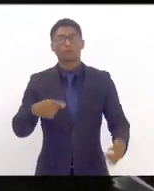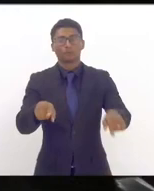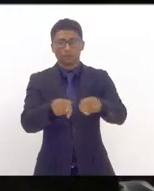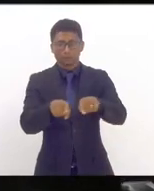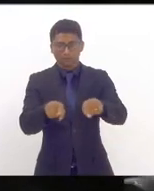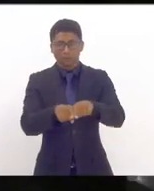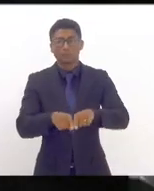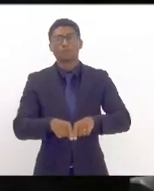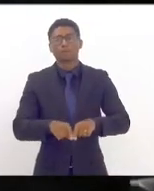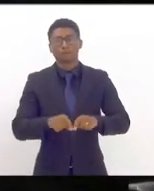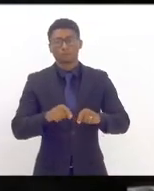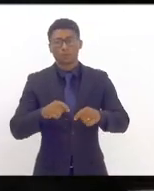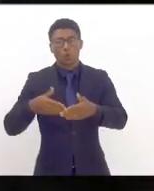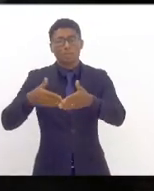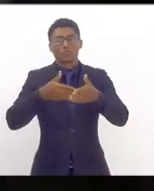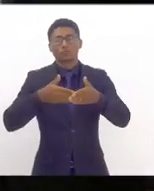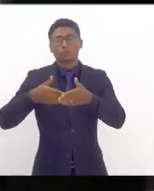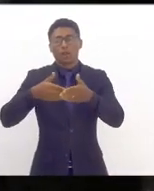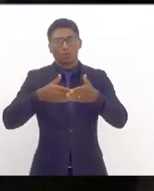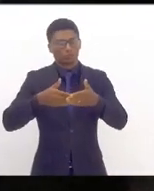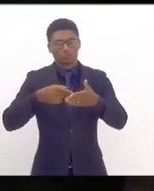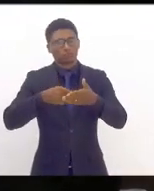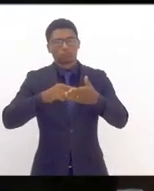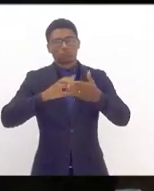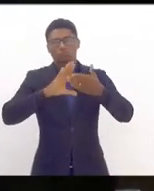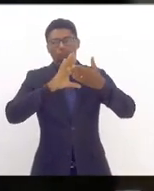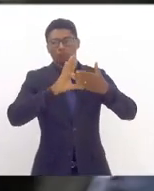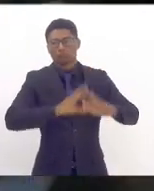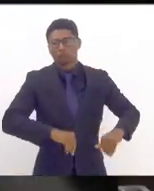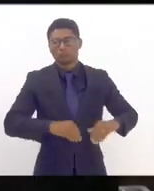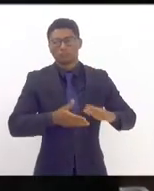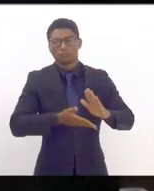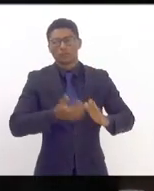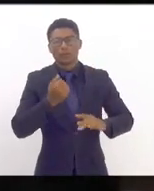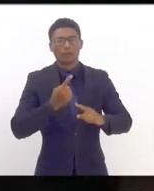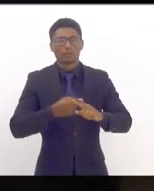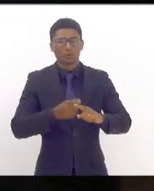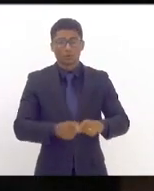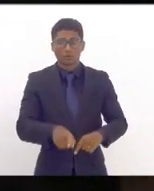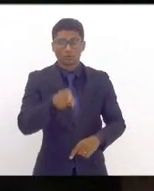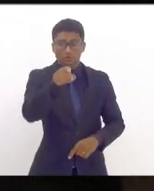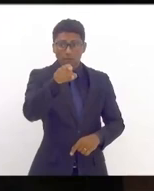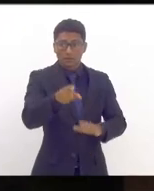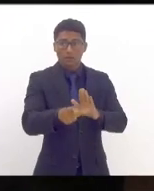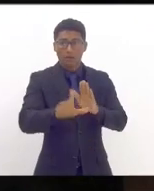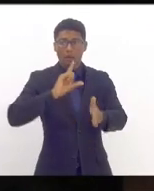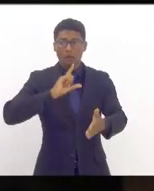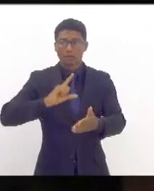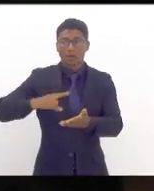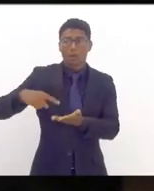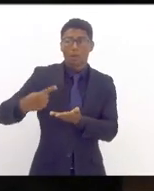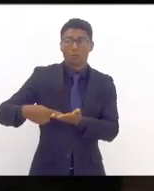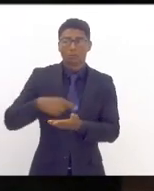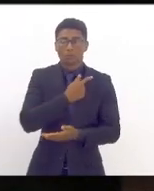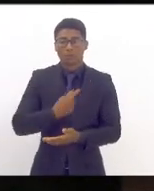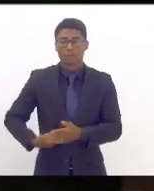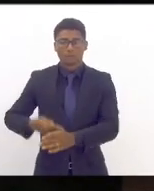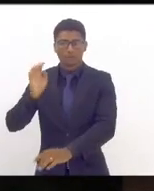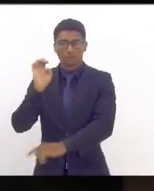retirei a obstrução mediante um acordo que só tinha feito com o governo do estado